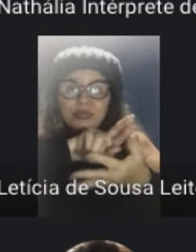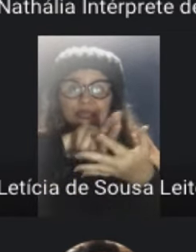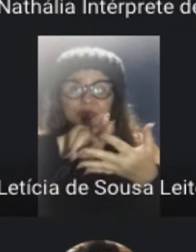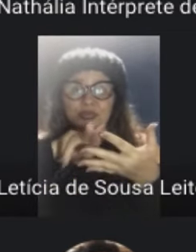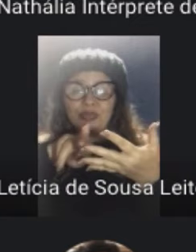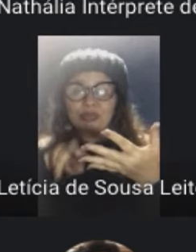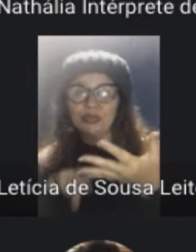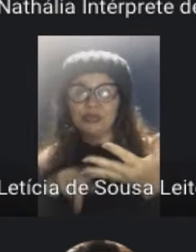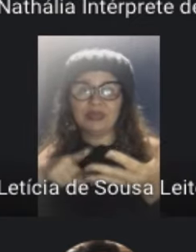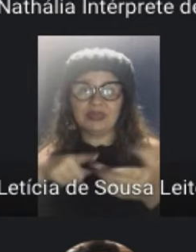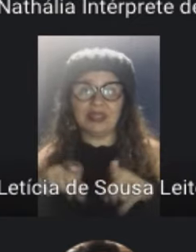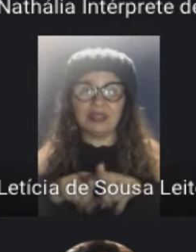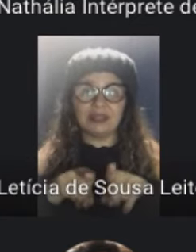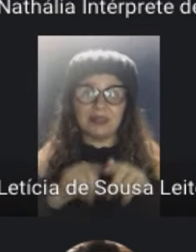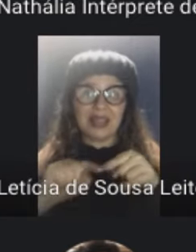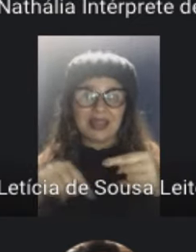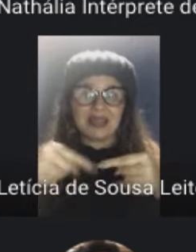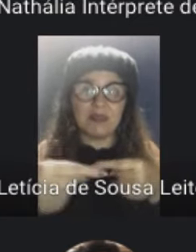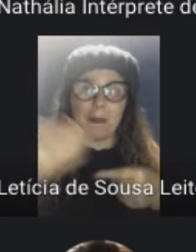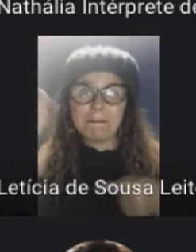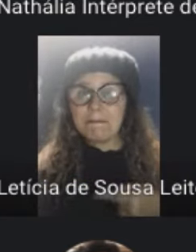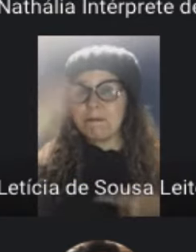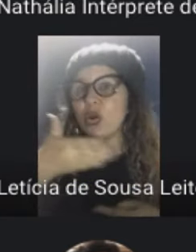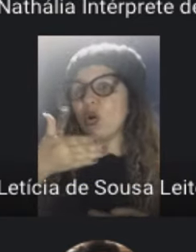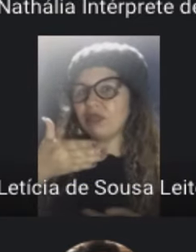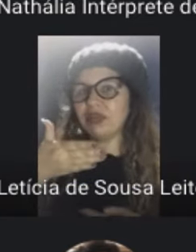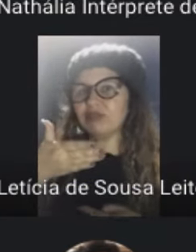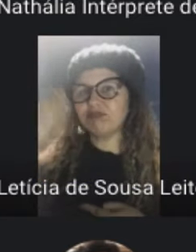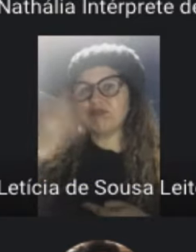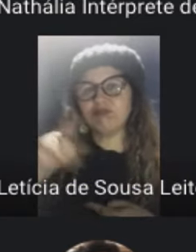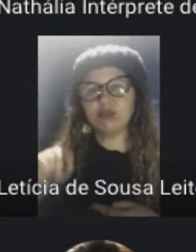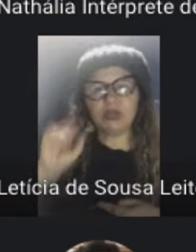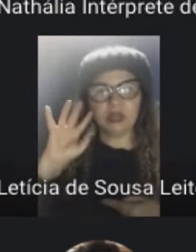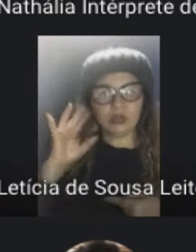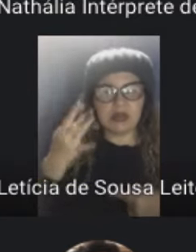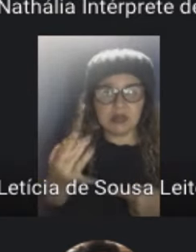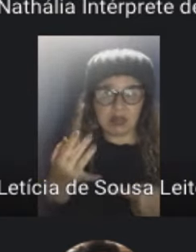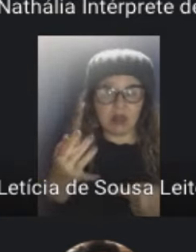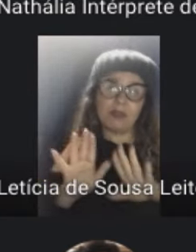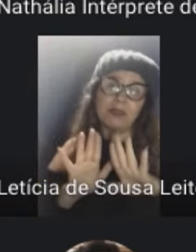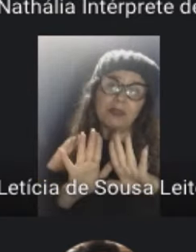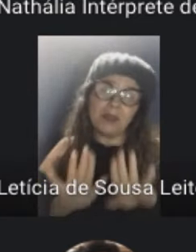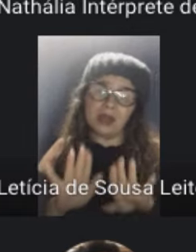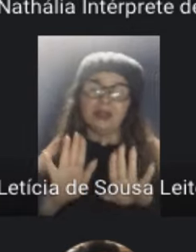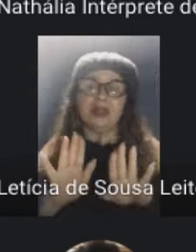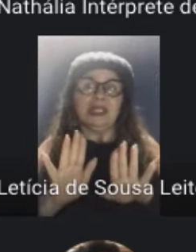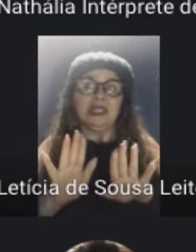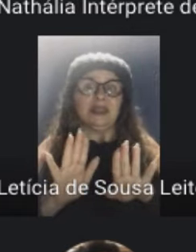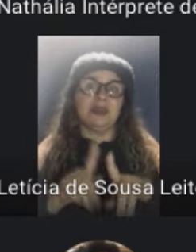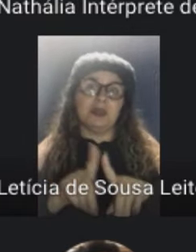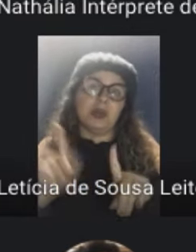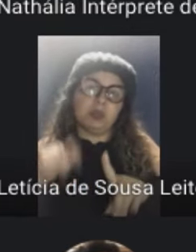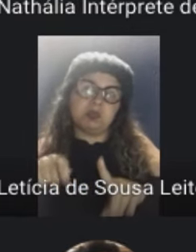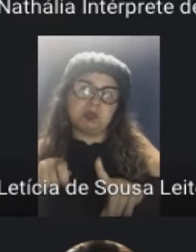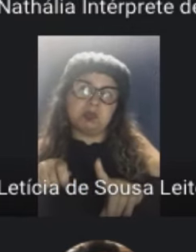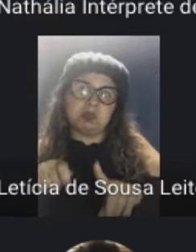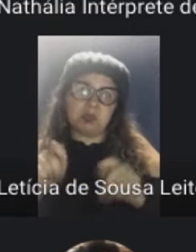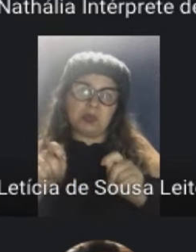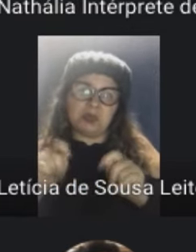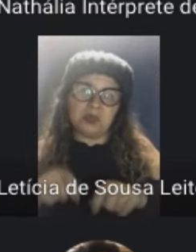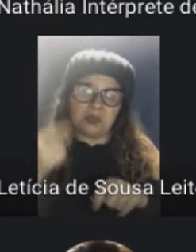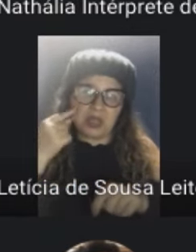técnicos e depois provas que comprovem os fatos, fora disso, a única possibilidade que eu vislumbro no momento